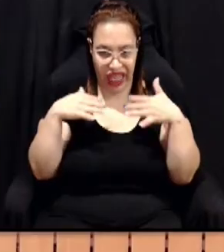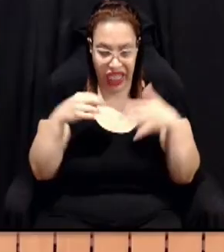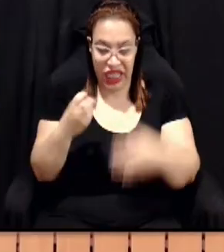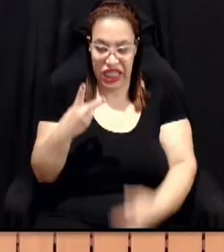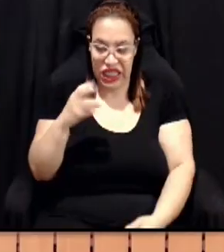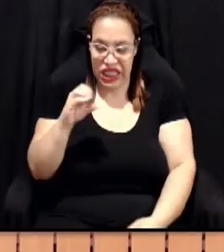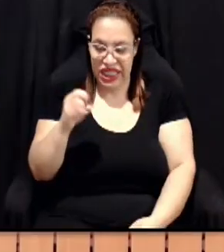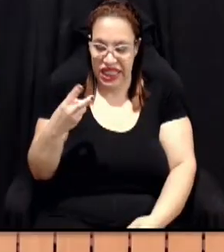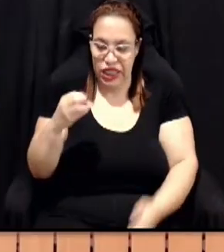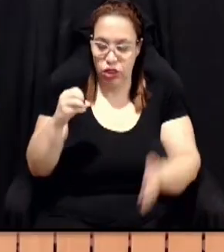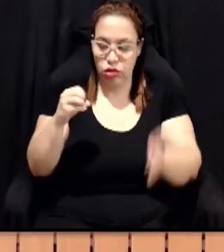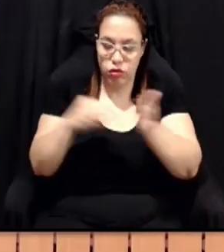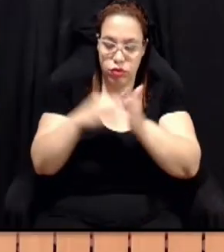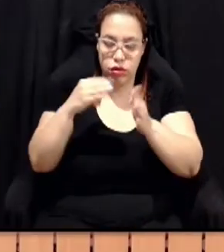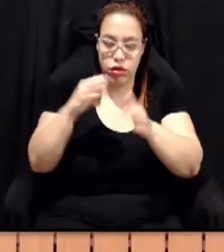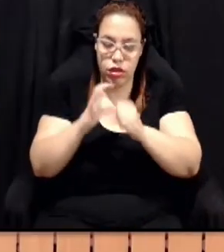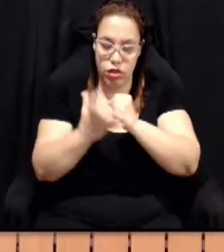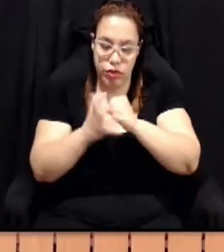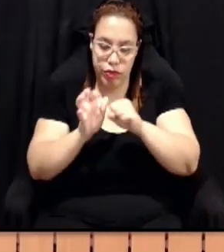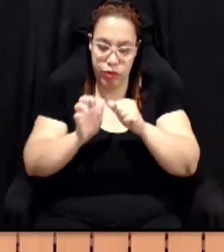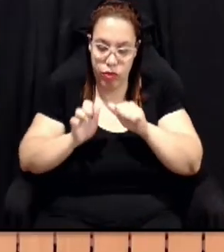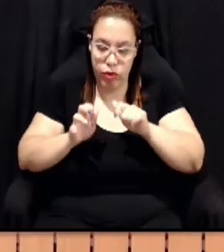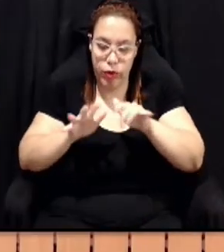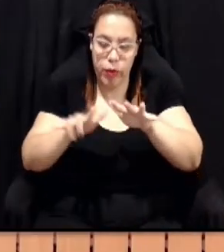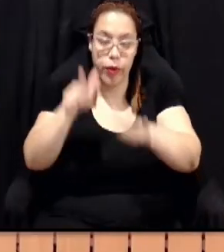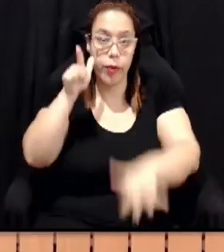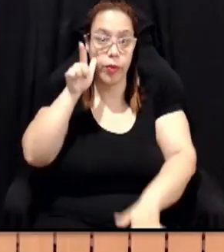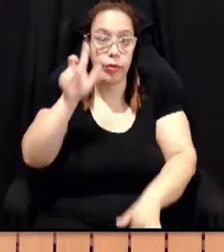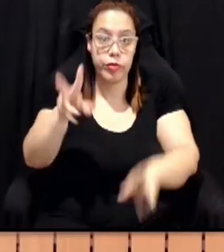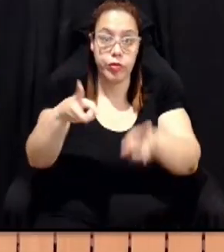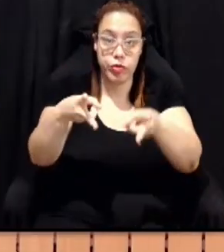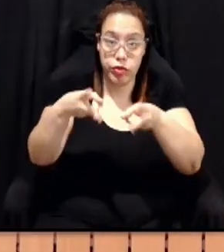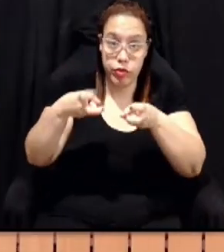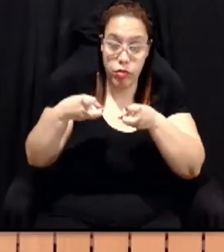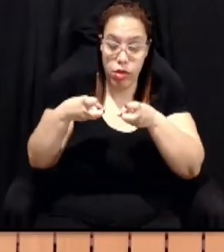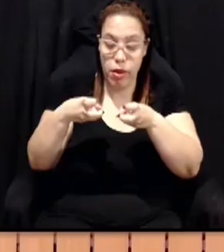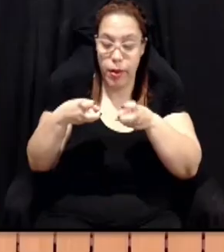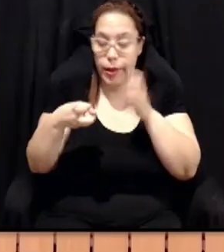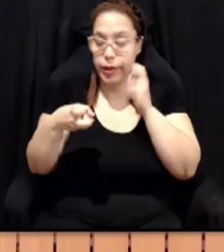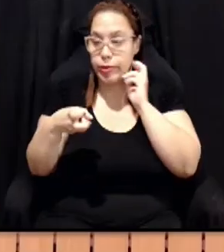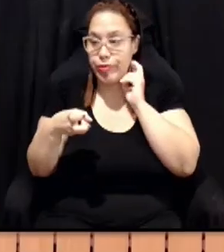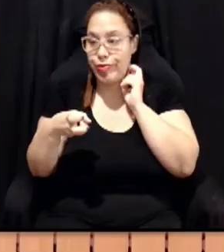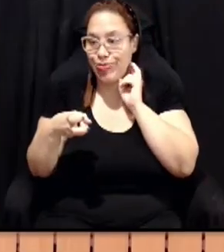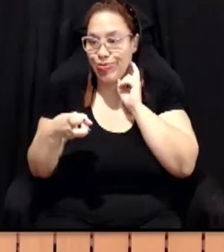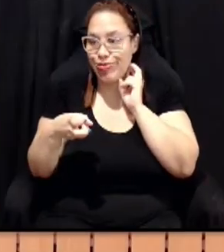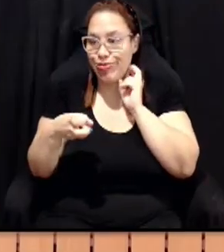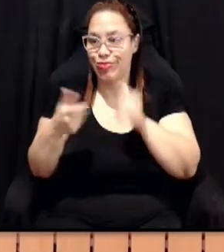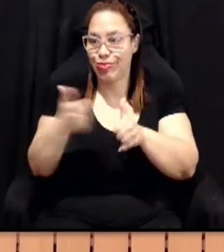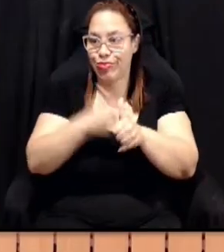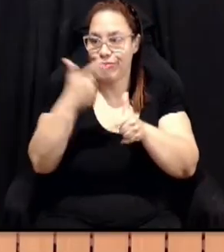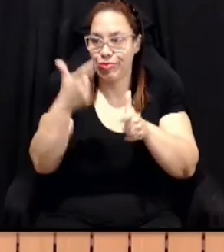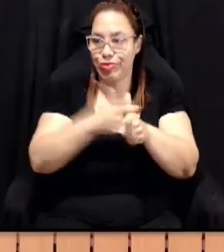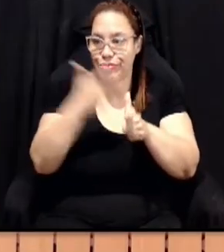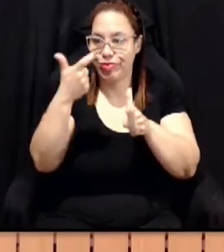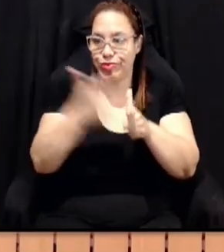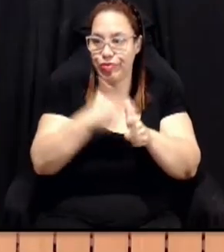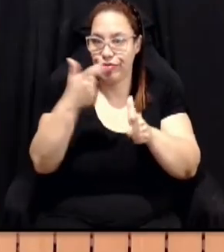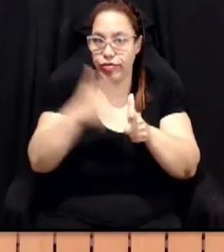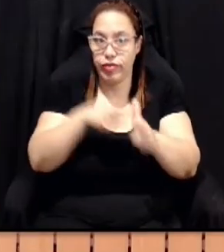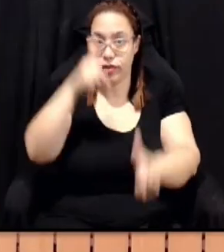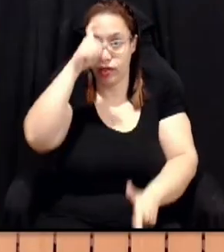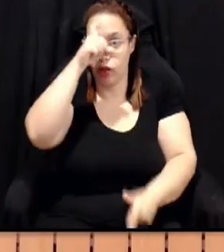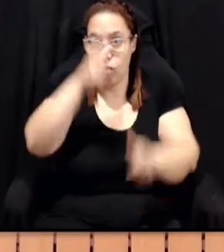na pandemia, a gente conseguiu perceber o quanto que a dívida daquele hospital tinha crescido.